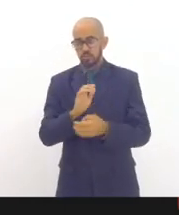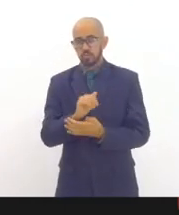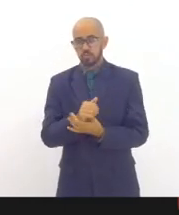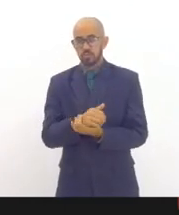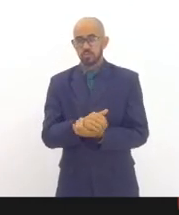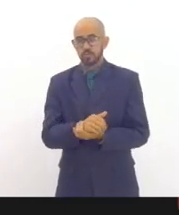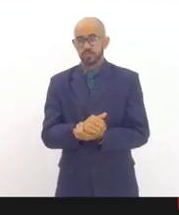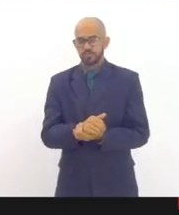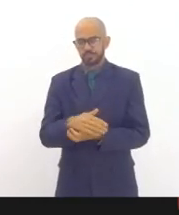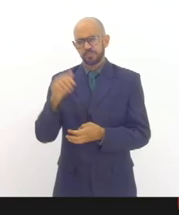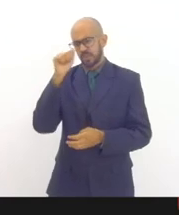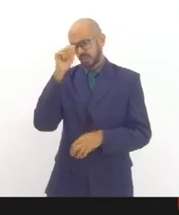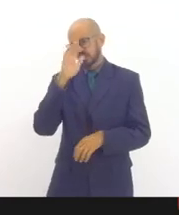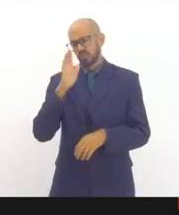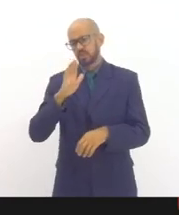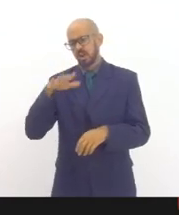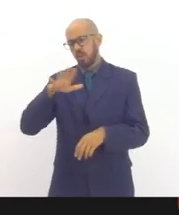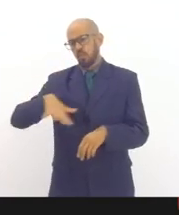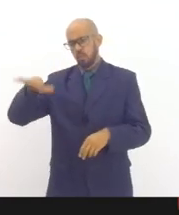a nível nacional,